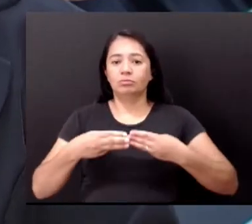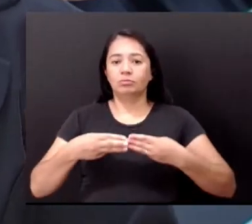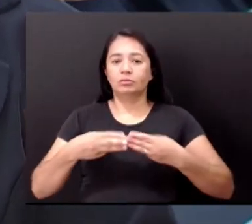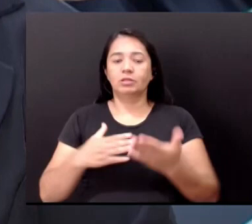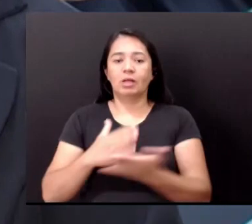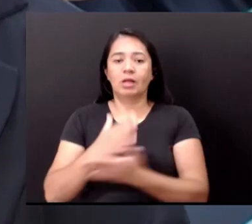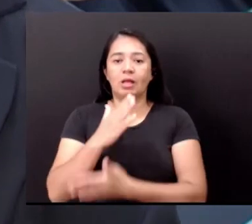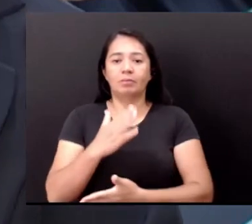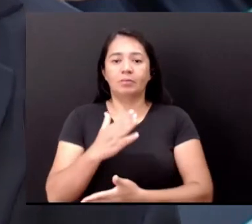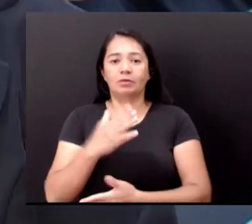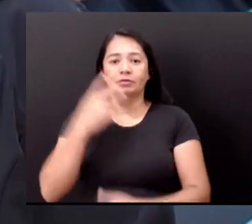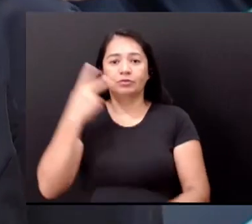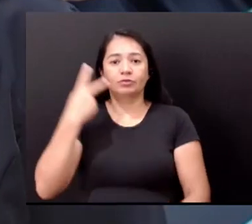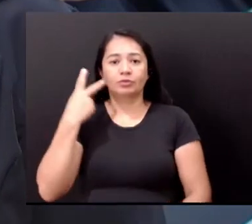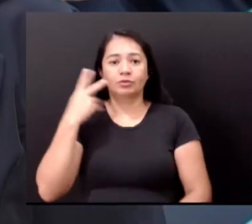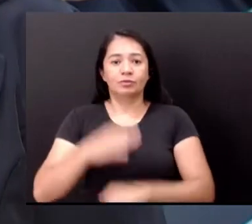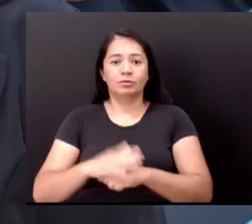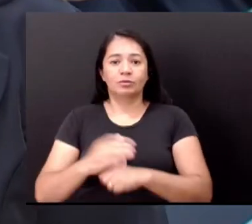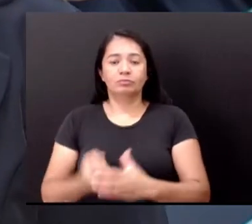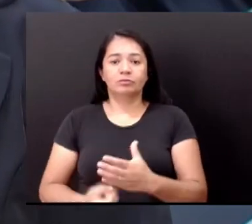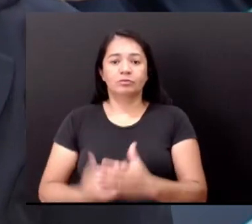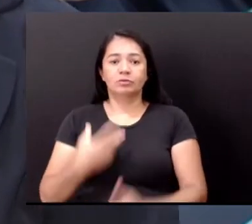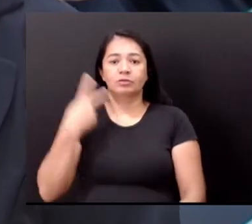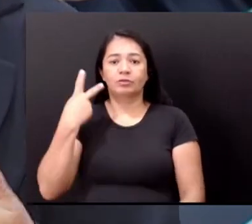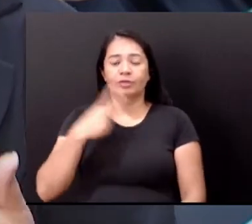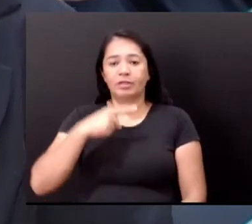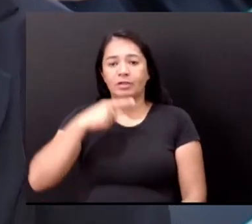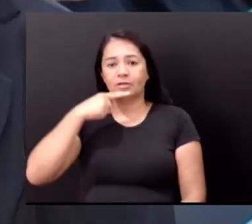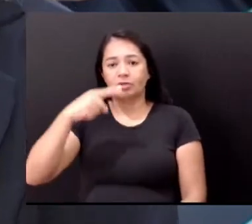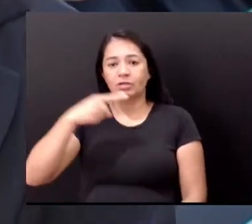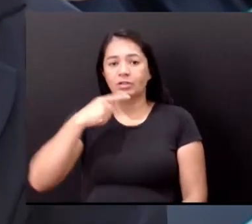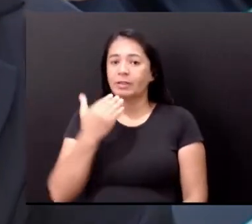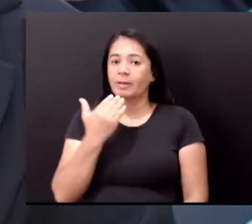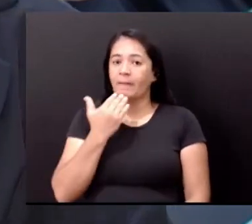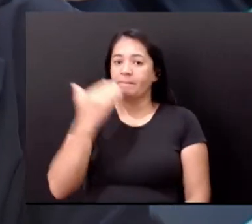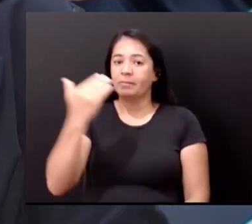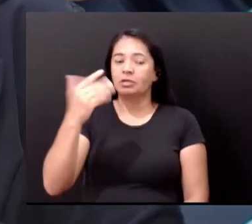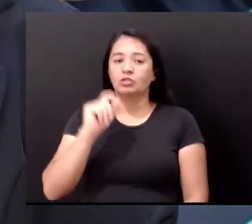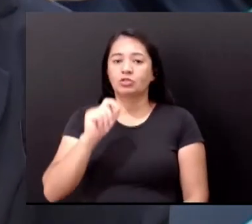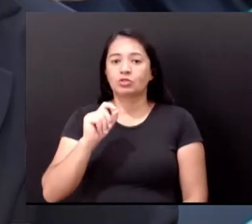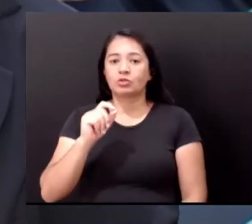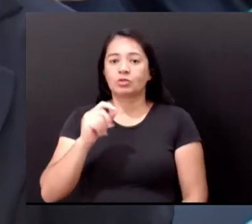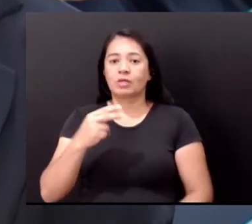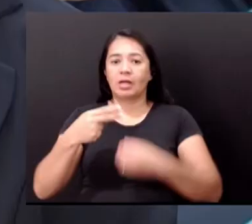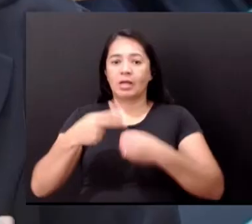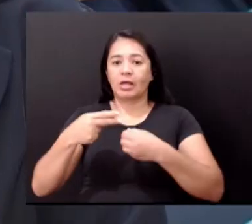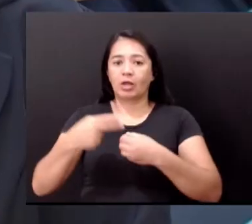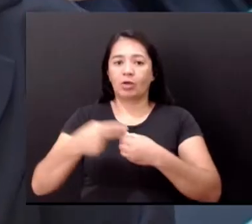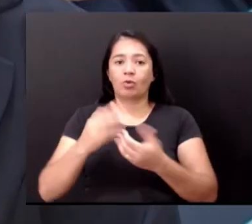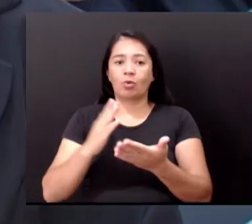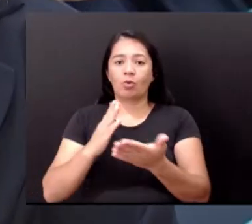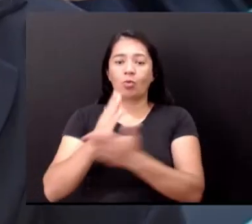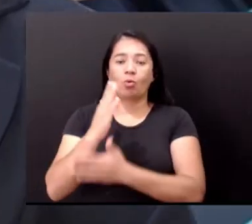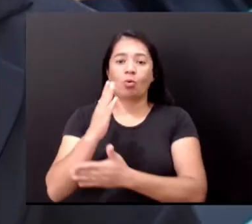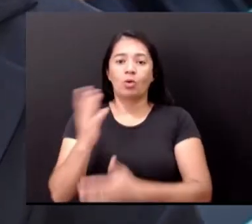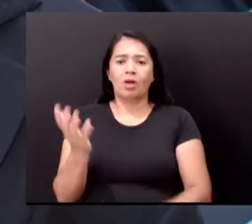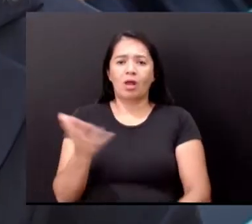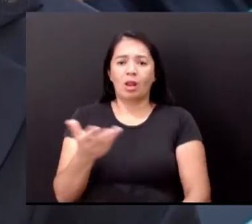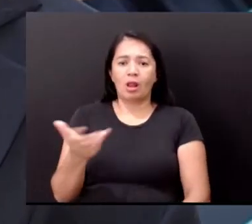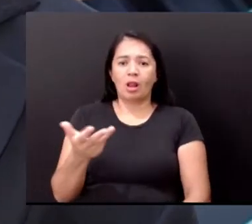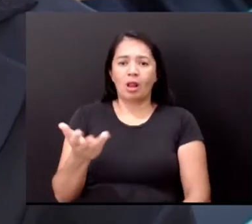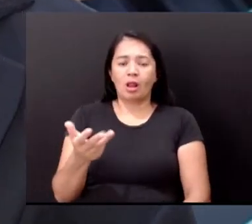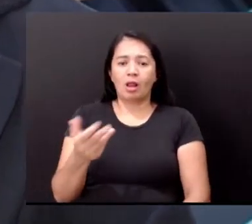vereador Eduardo Magoga, que apela para que a Unicamp aprove o quanto antes a criação